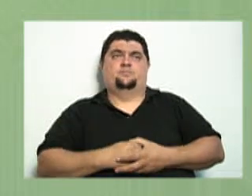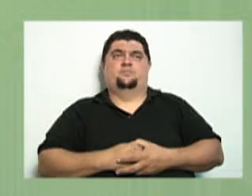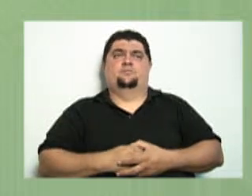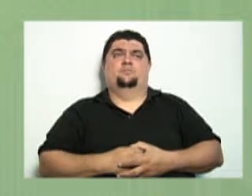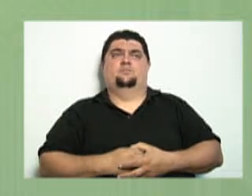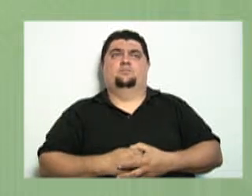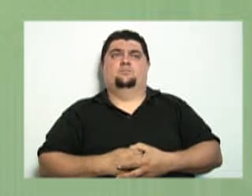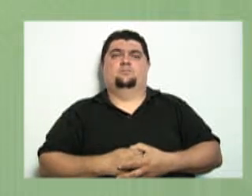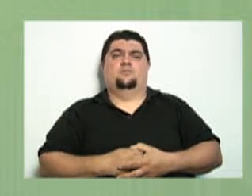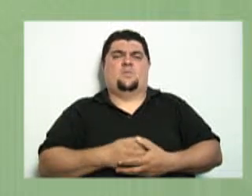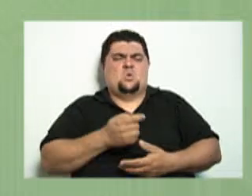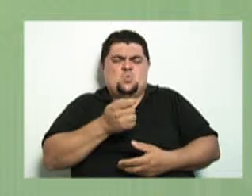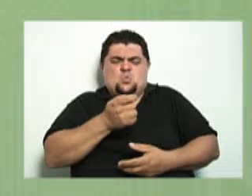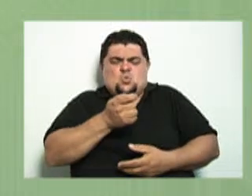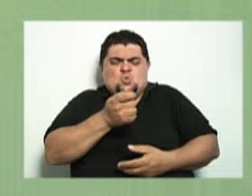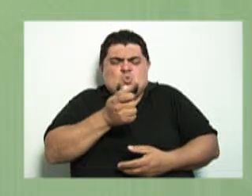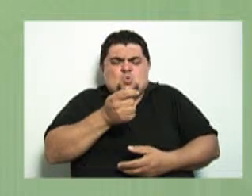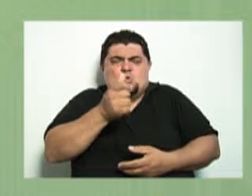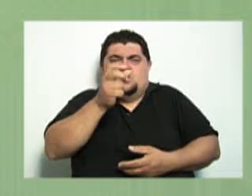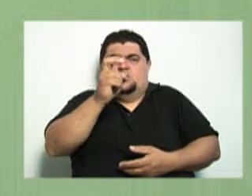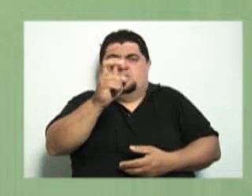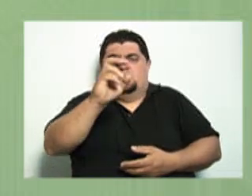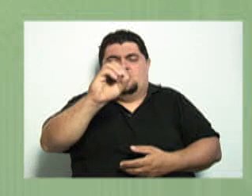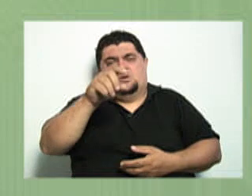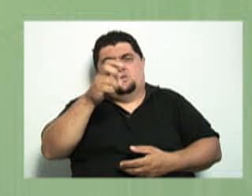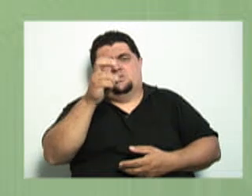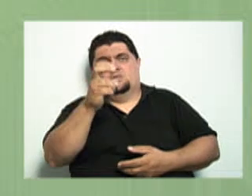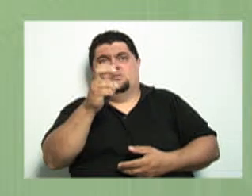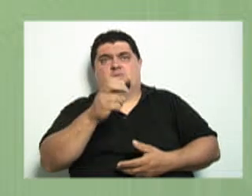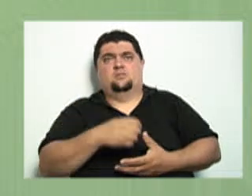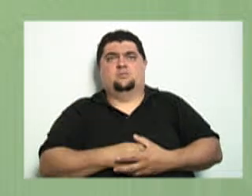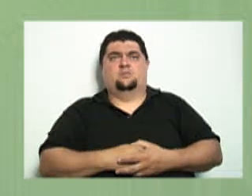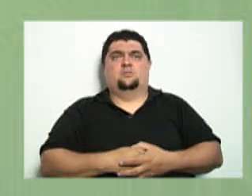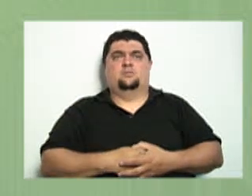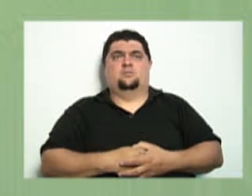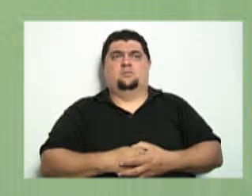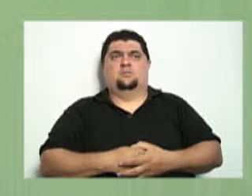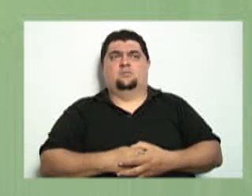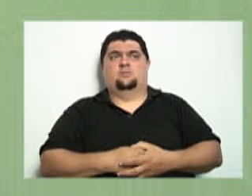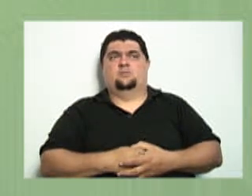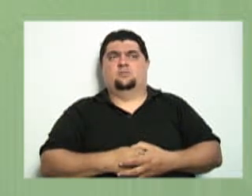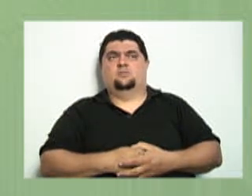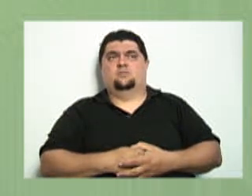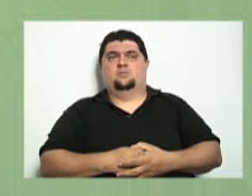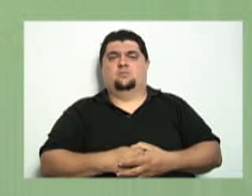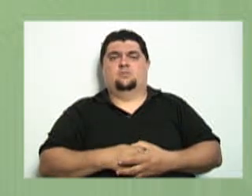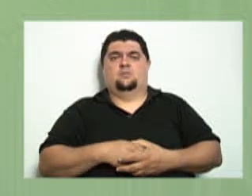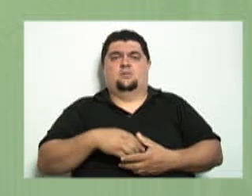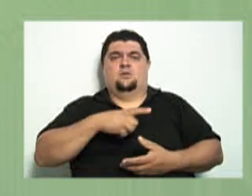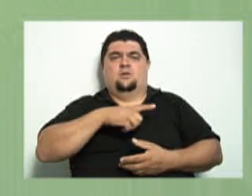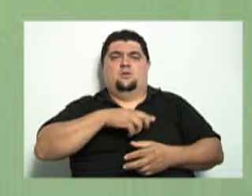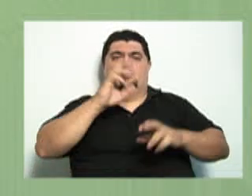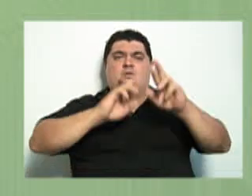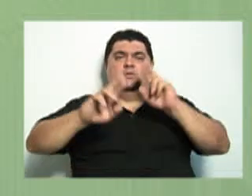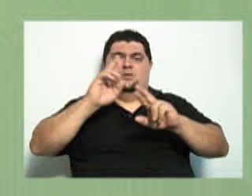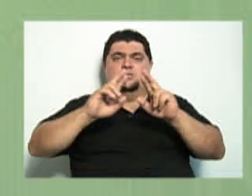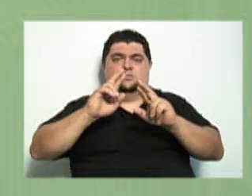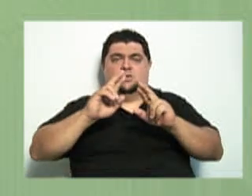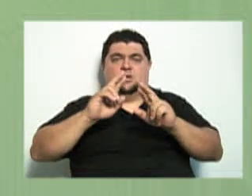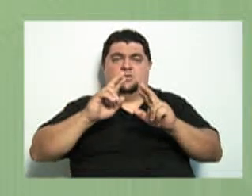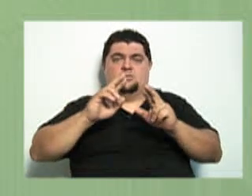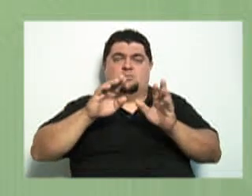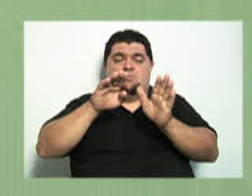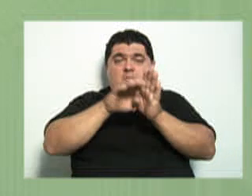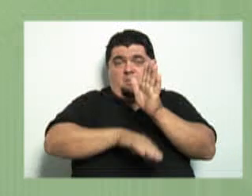0,499. Quase 5, né? Quase 0,5. O resultado é considerado baixo quando eu tenho um resultado